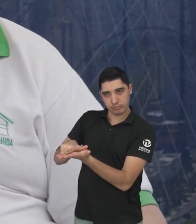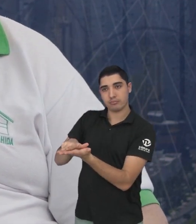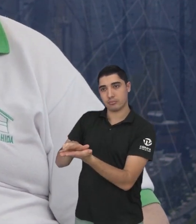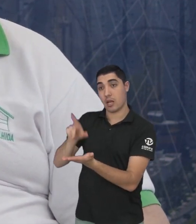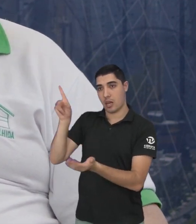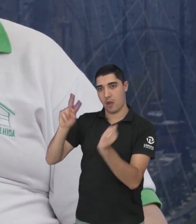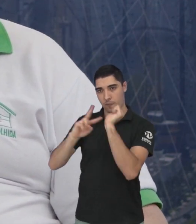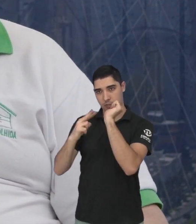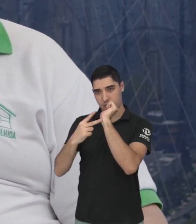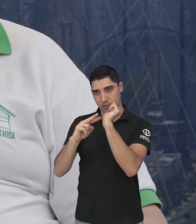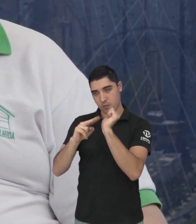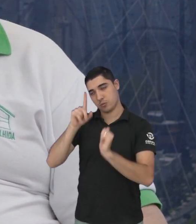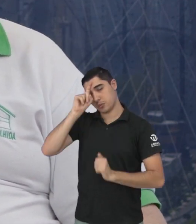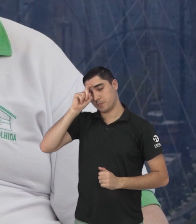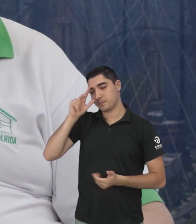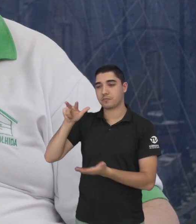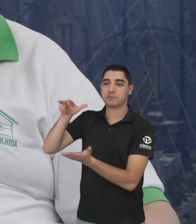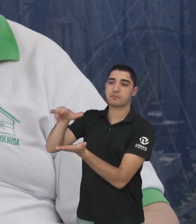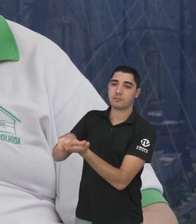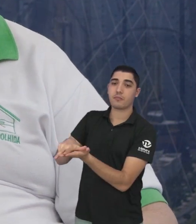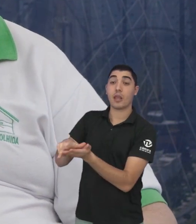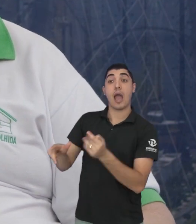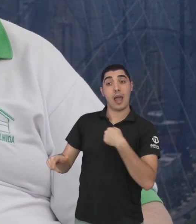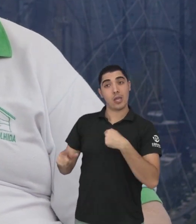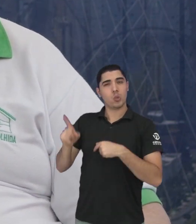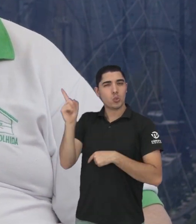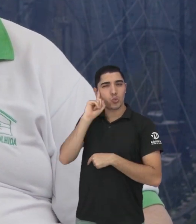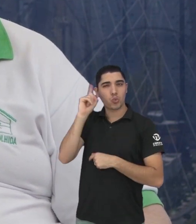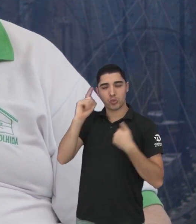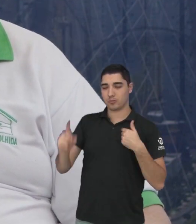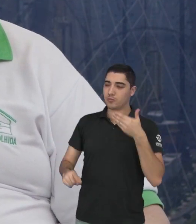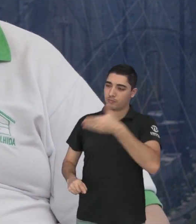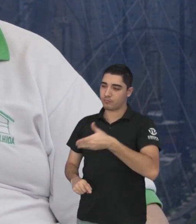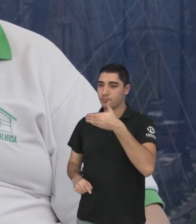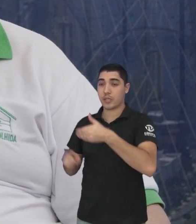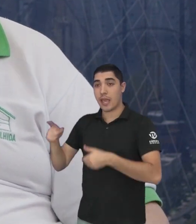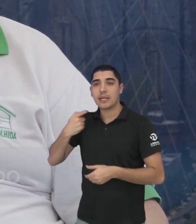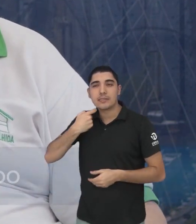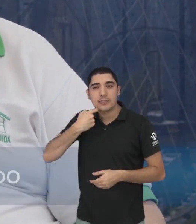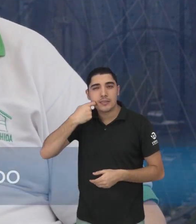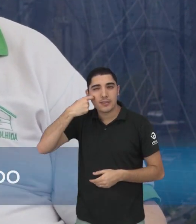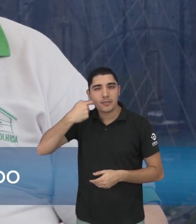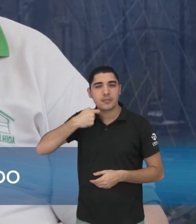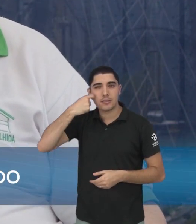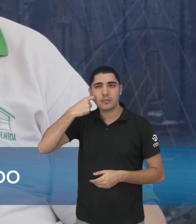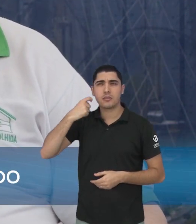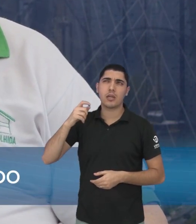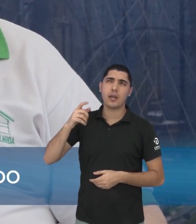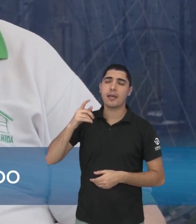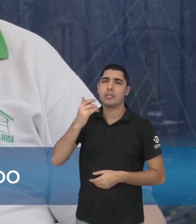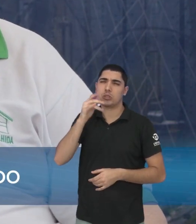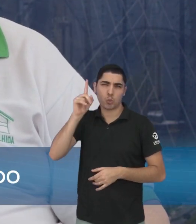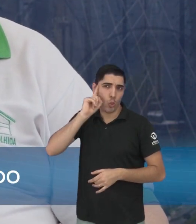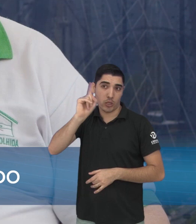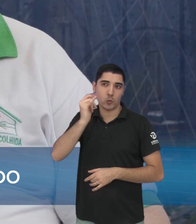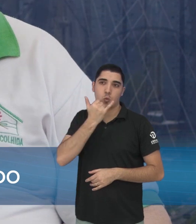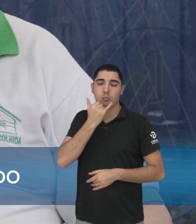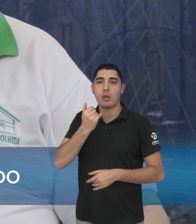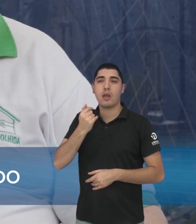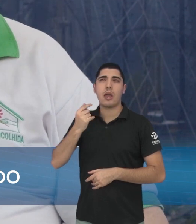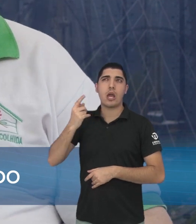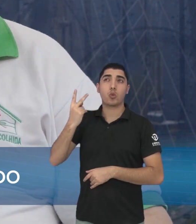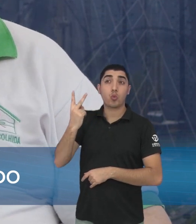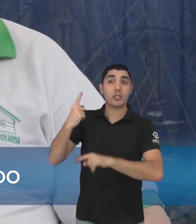Industrial, e eu comecei a fazer a barba dele todo dia. Todo dia não, era 2 vezes por semana, desculpa.